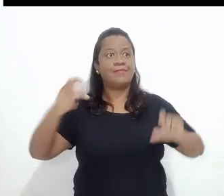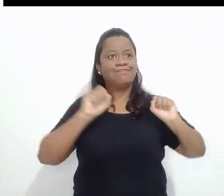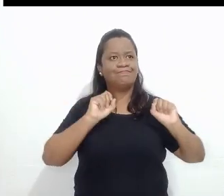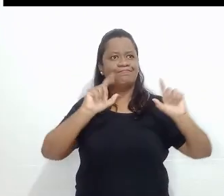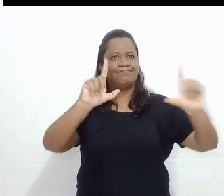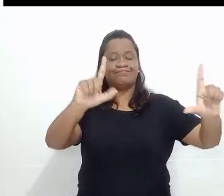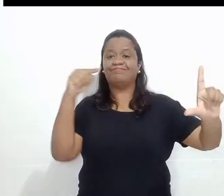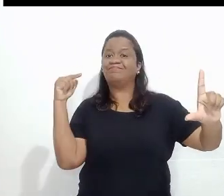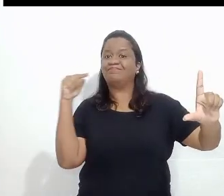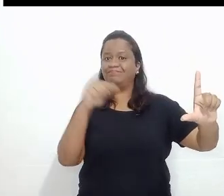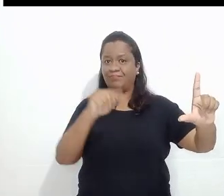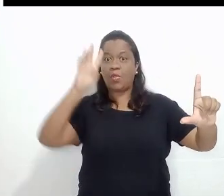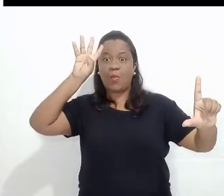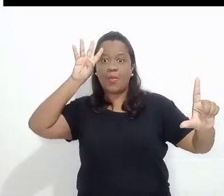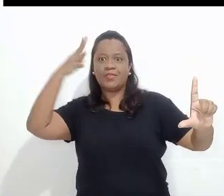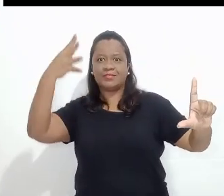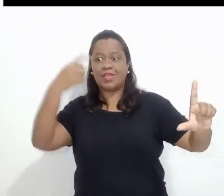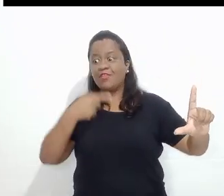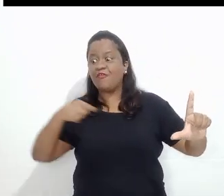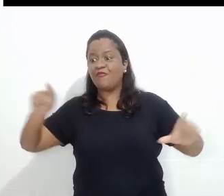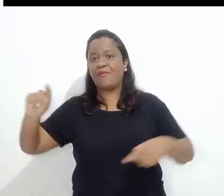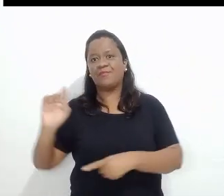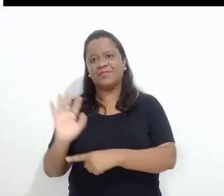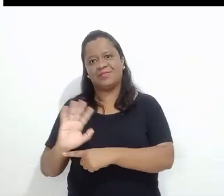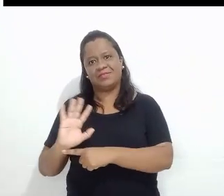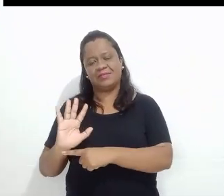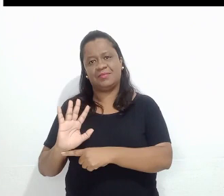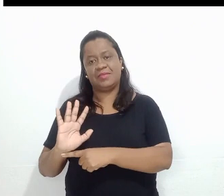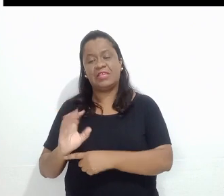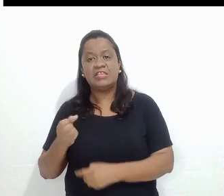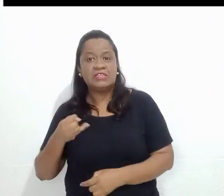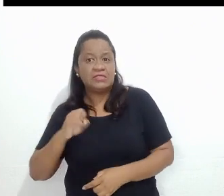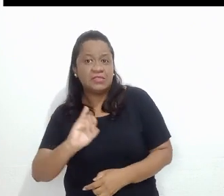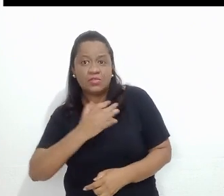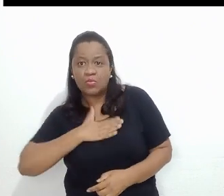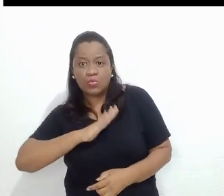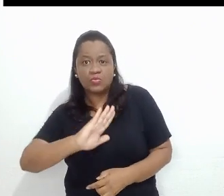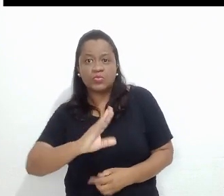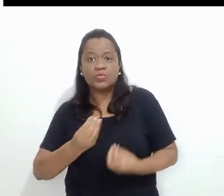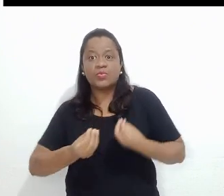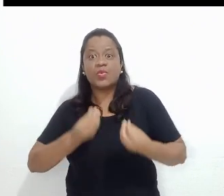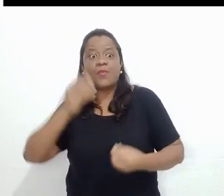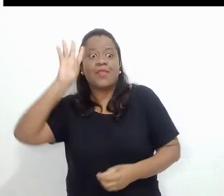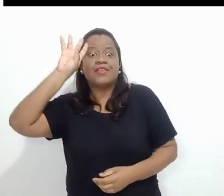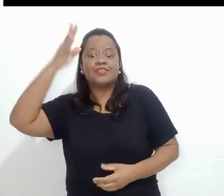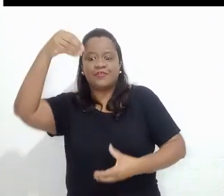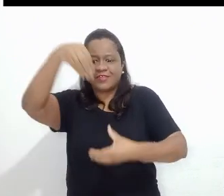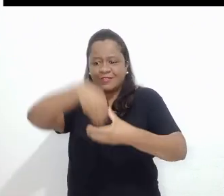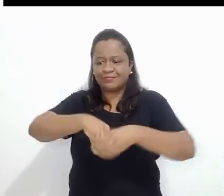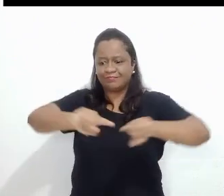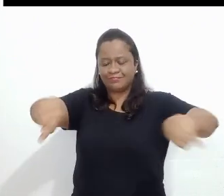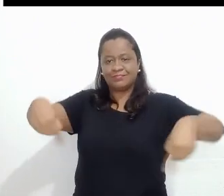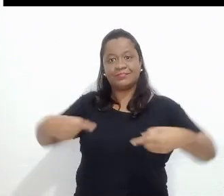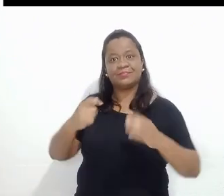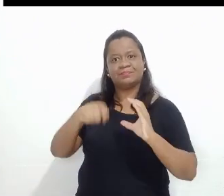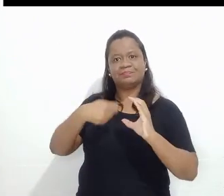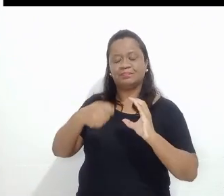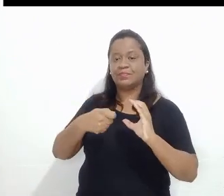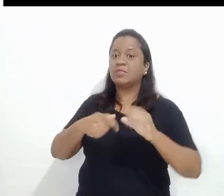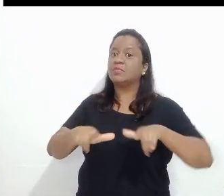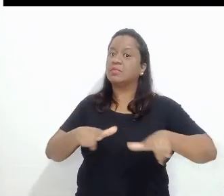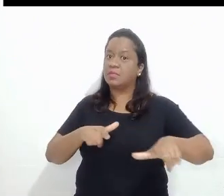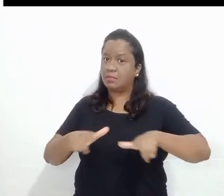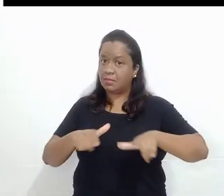vai para o cinema. Então, se você não gostou, como é que você vai resolver isso na ilha de edição? Vai ficar muito trabalho para a ilha e talvez você